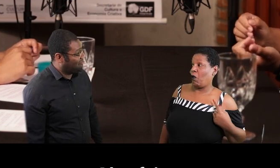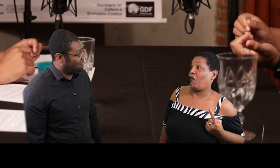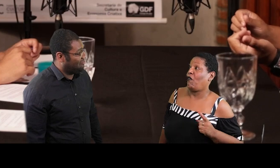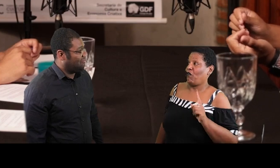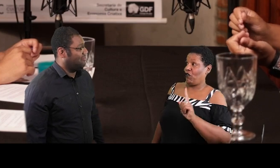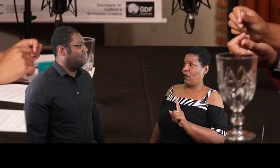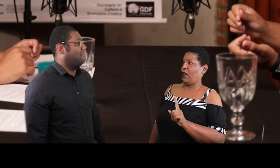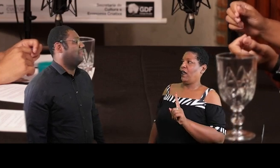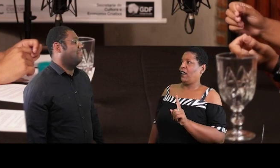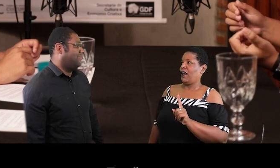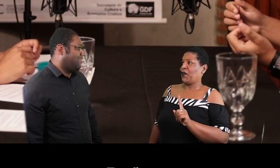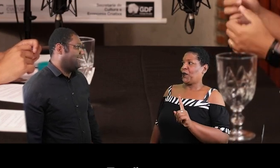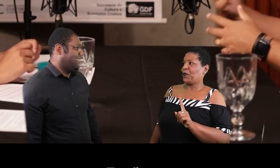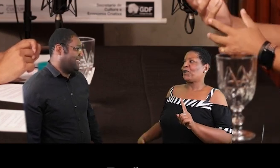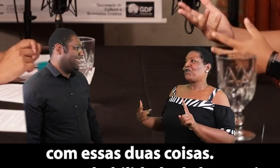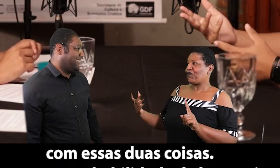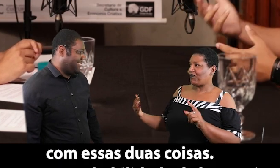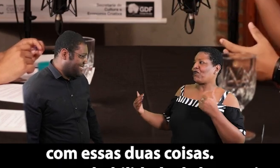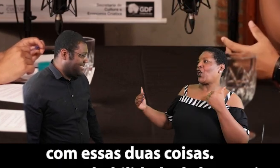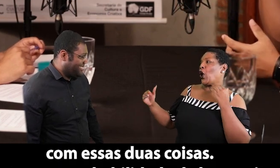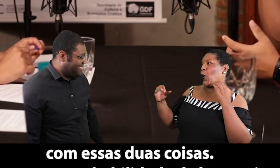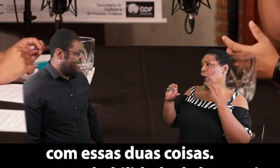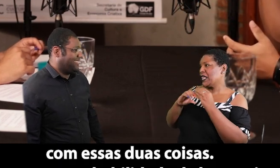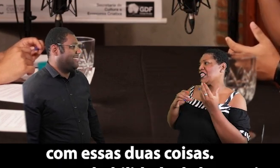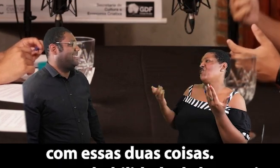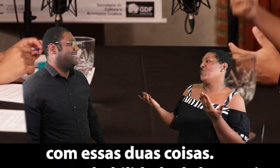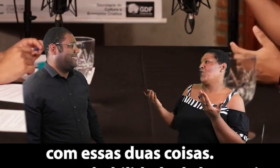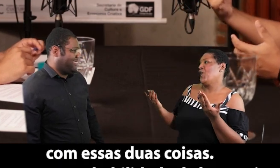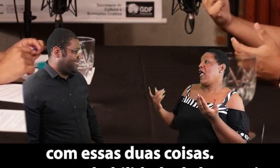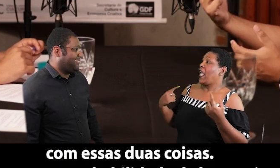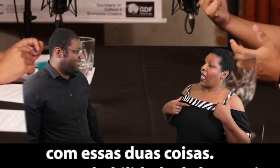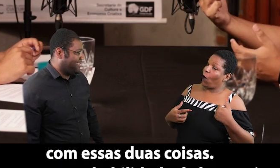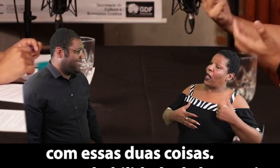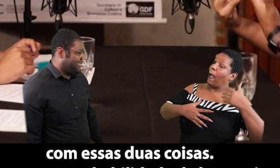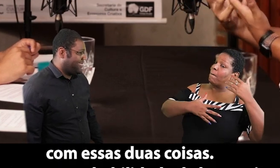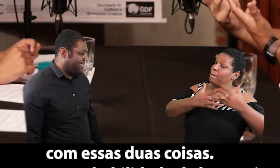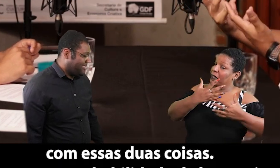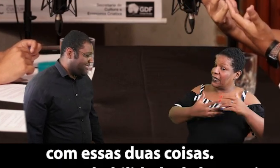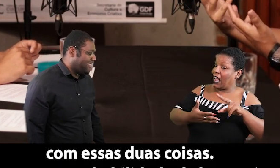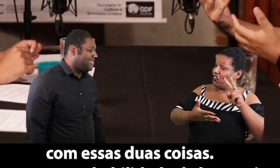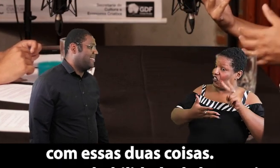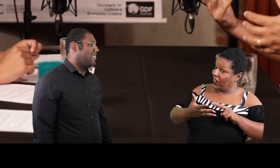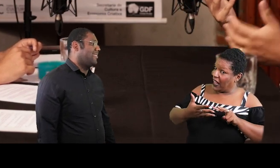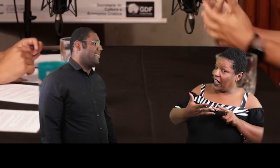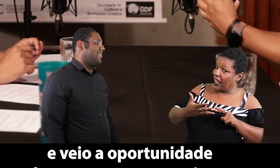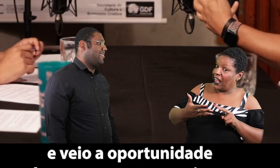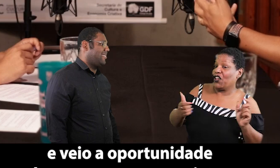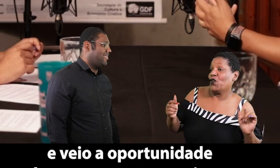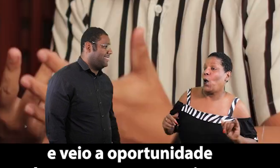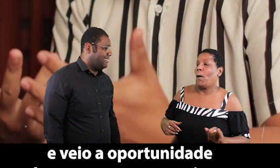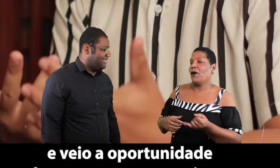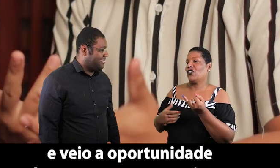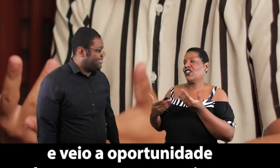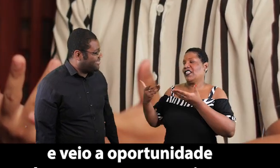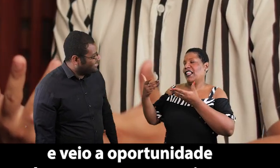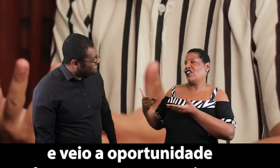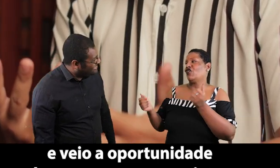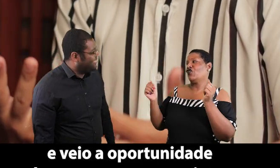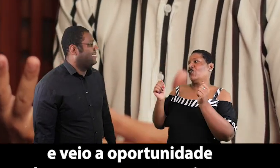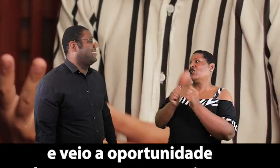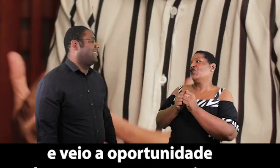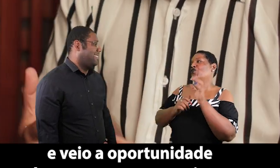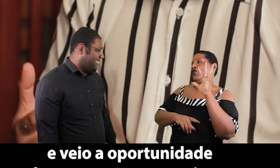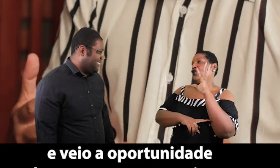fui. Então coincidiu de ter essas duas coisas, né? Eu tava com a habilidade de ler a partitura e ver a oportunidade de tocar com